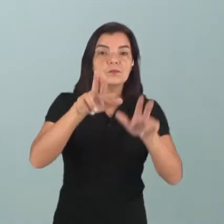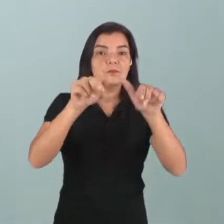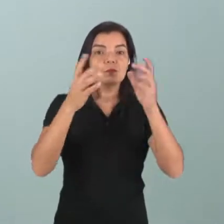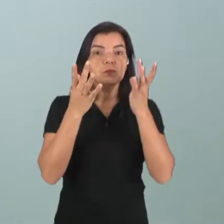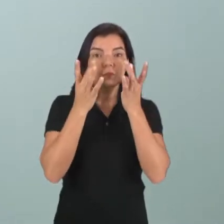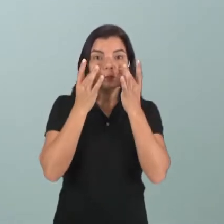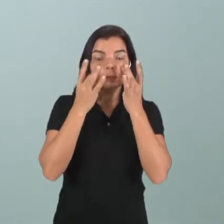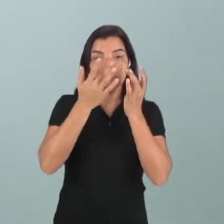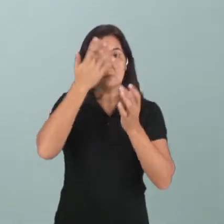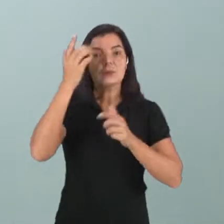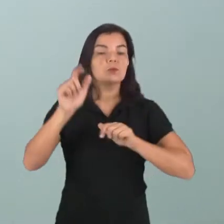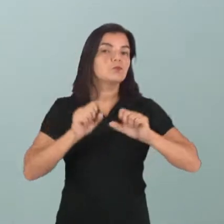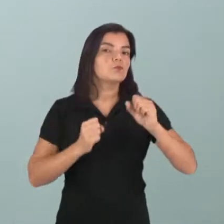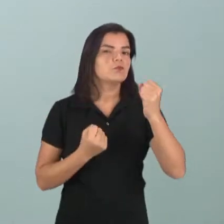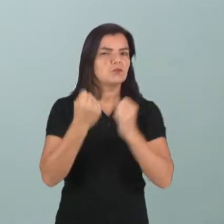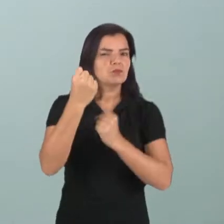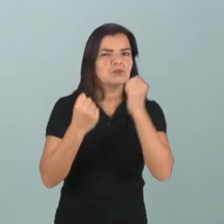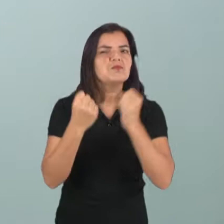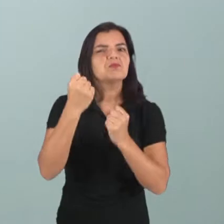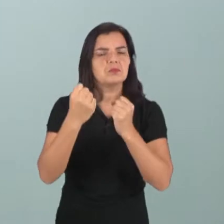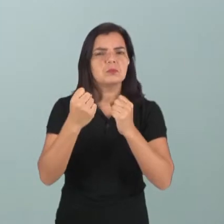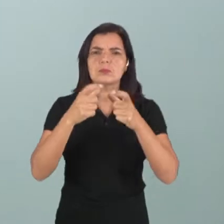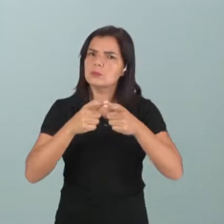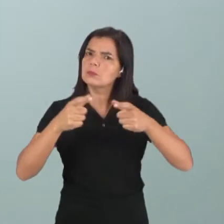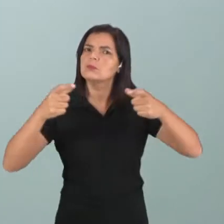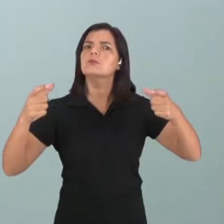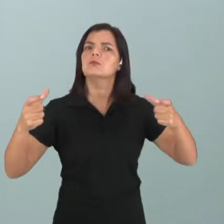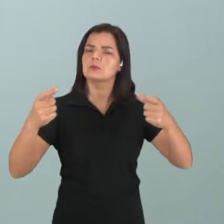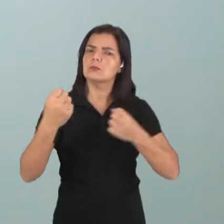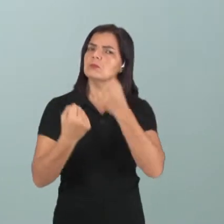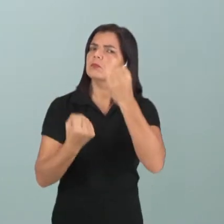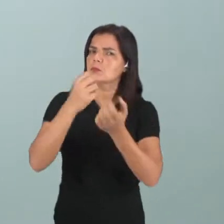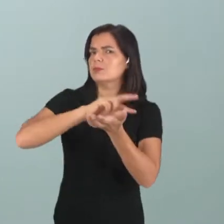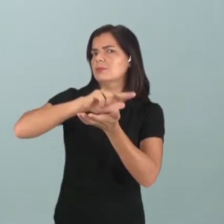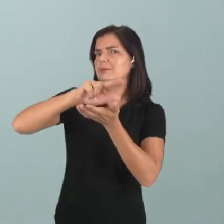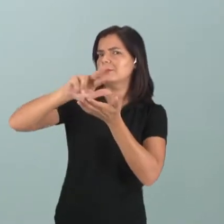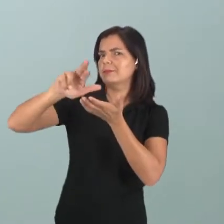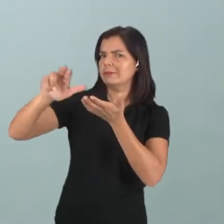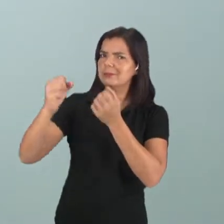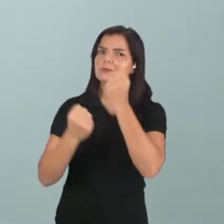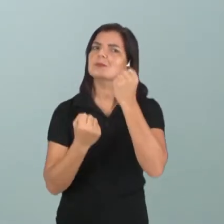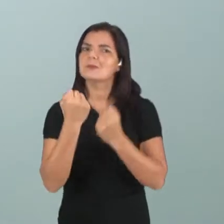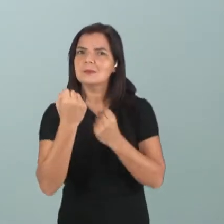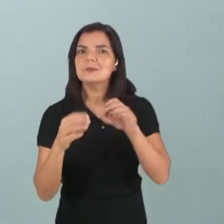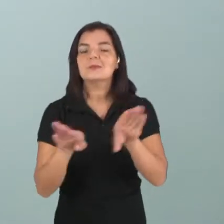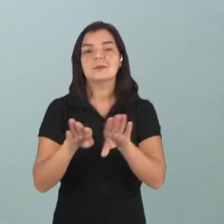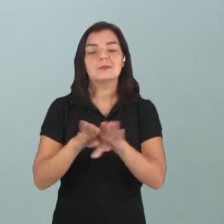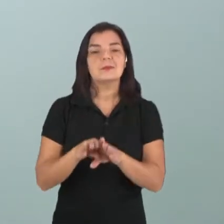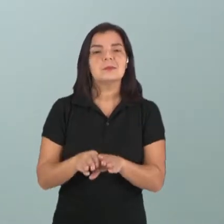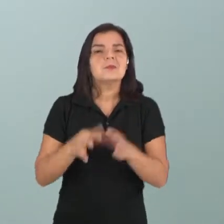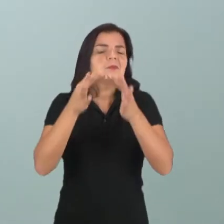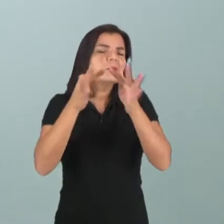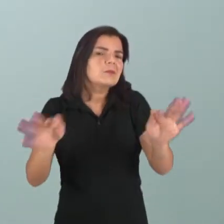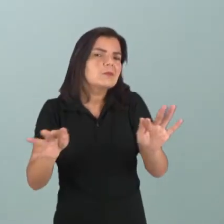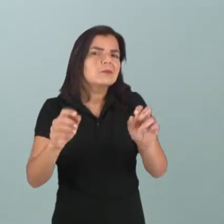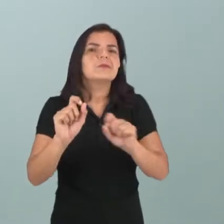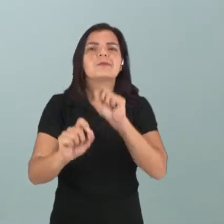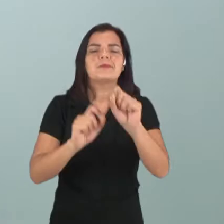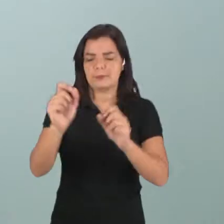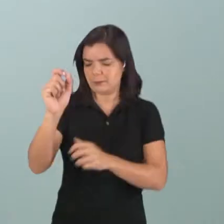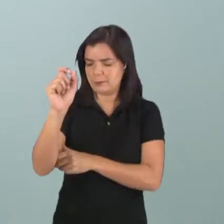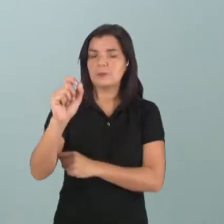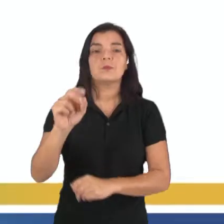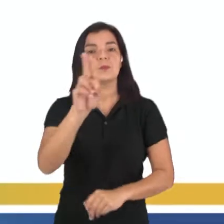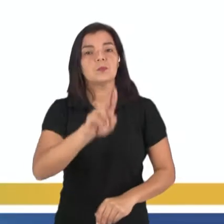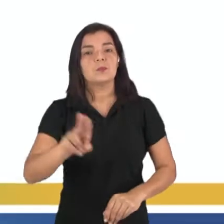viu lutadores. Nossa, é um termo bem amplo, né? Lutadores, tem vários lutadores. Aí, o que a frase da frente está fazendo? Ó,